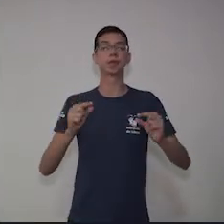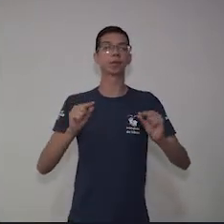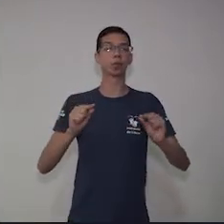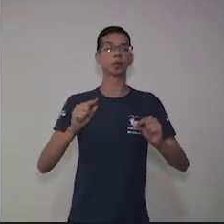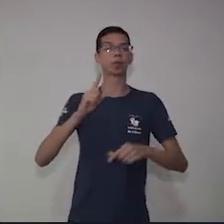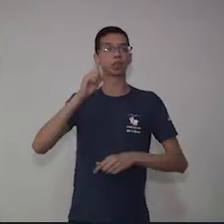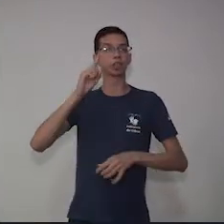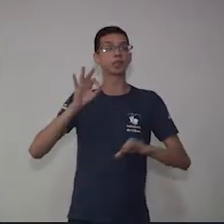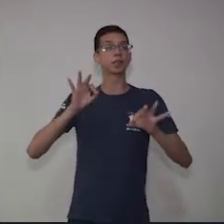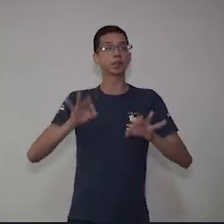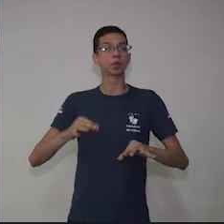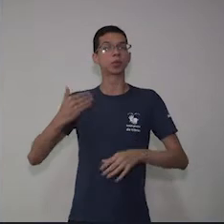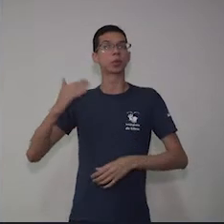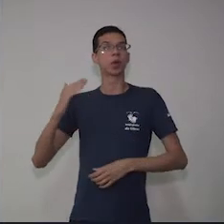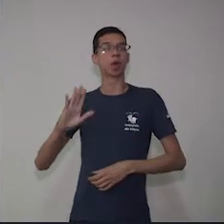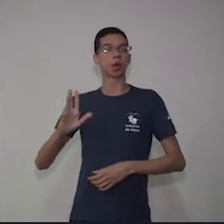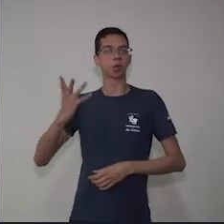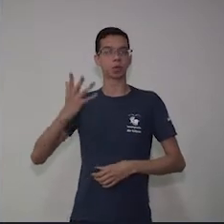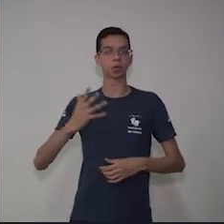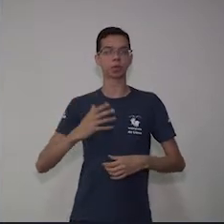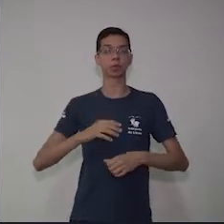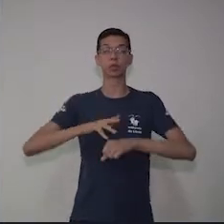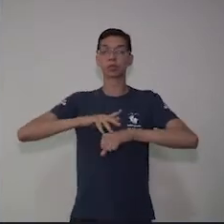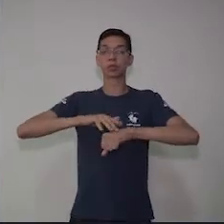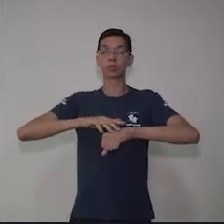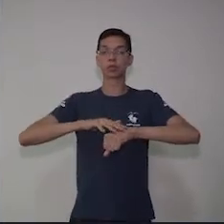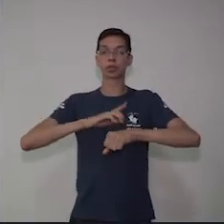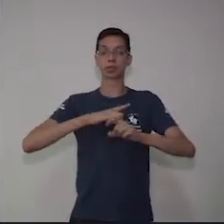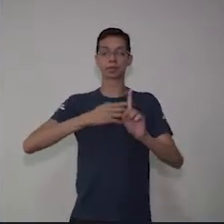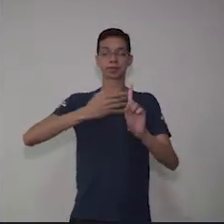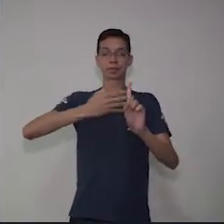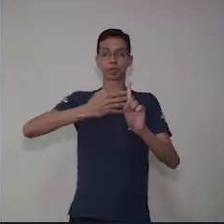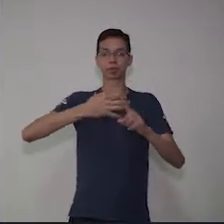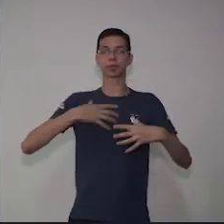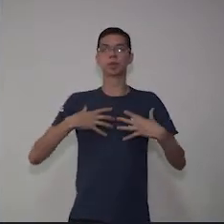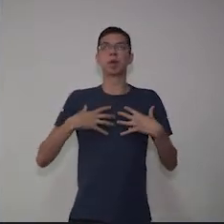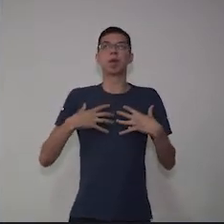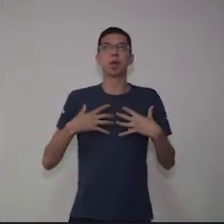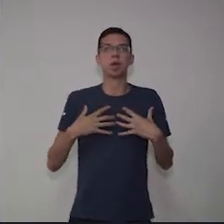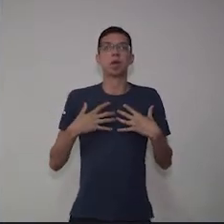número de casos de síndrome respiratória a partir de fevereiro, né?